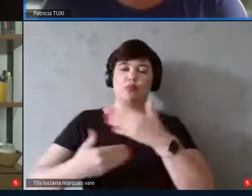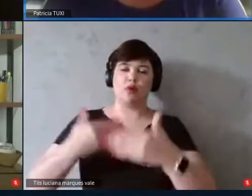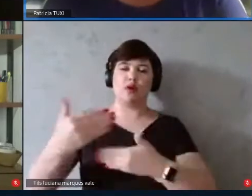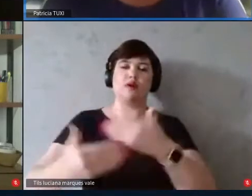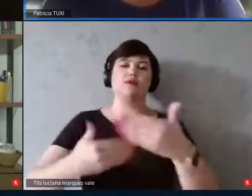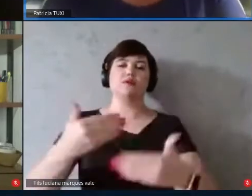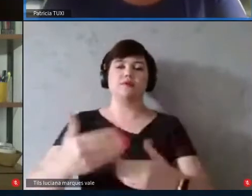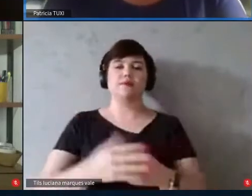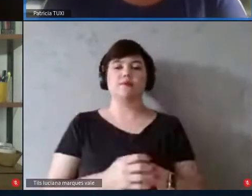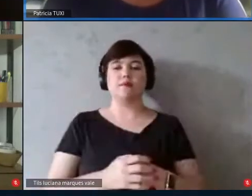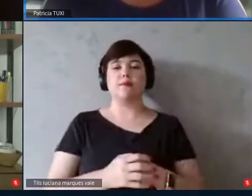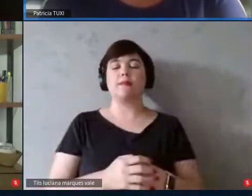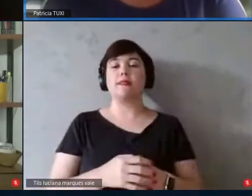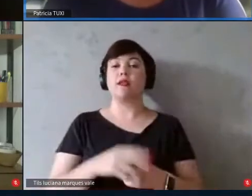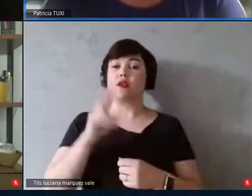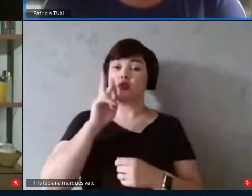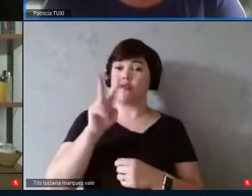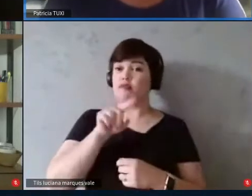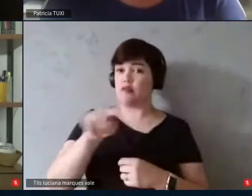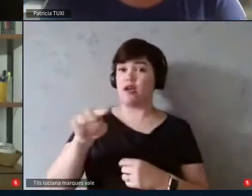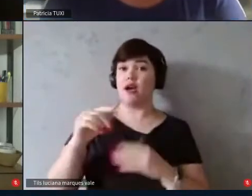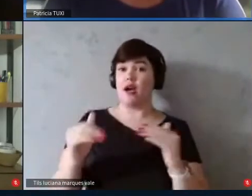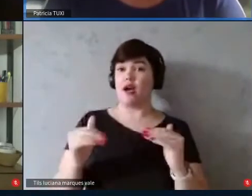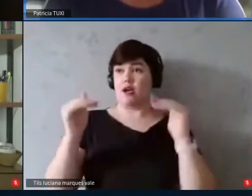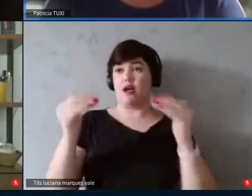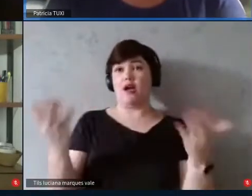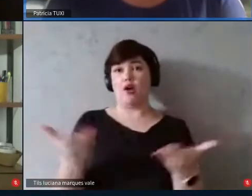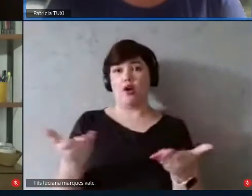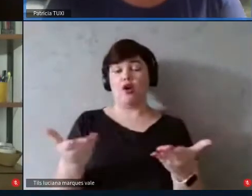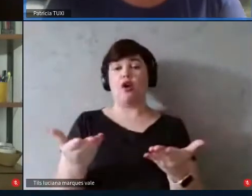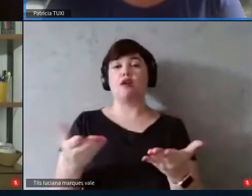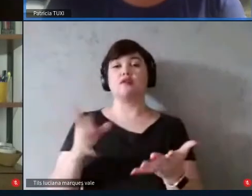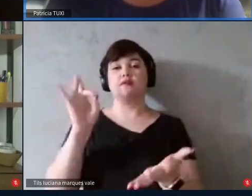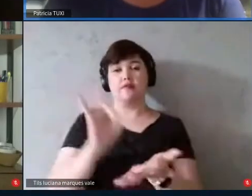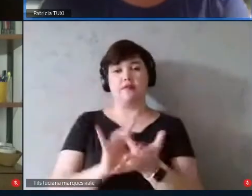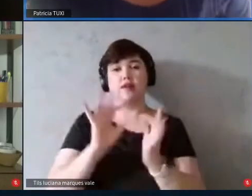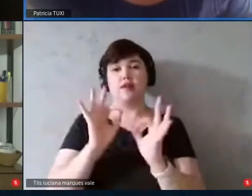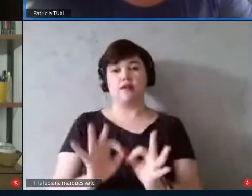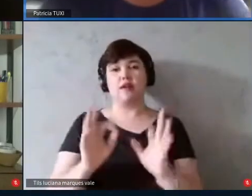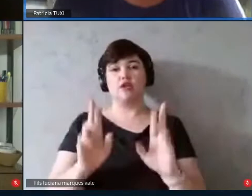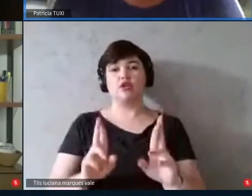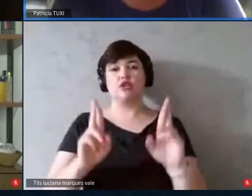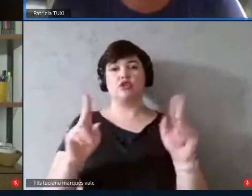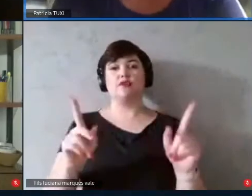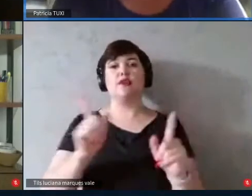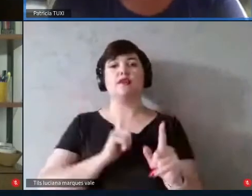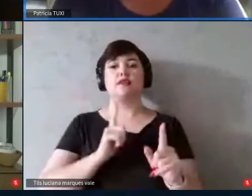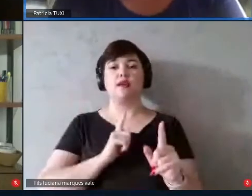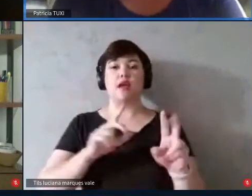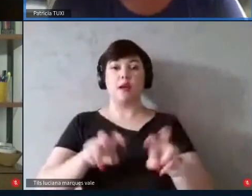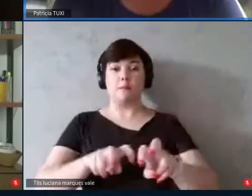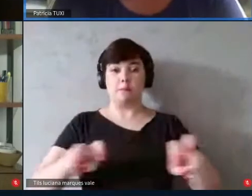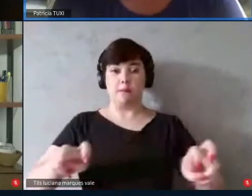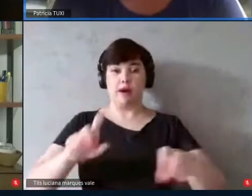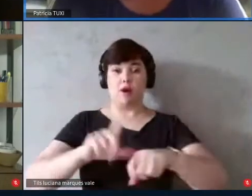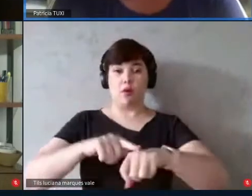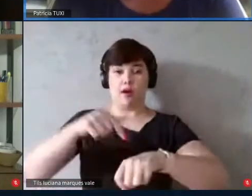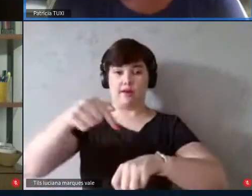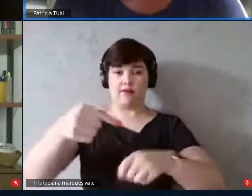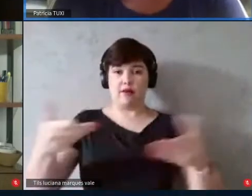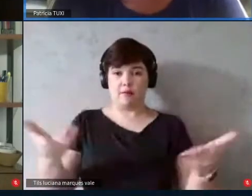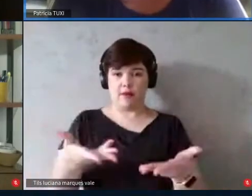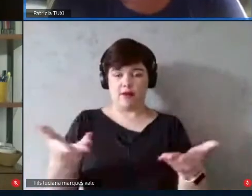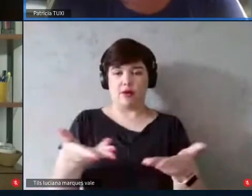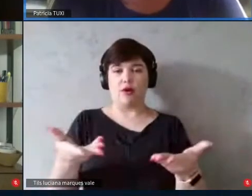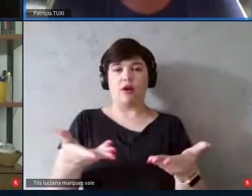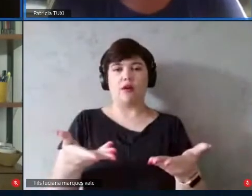E diversa formação. Com certeza, a diferença da banca de qualificação para agora